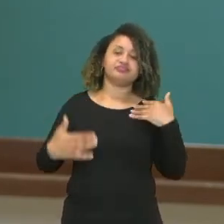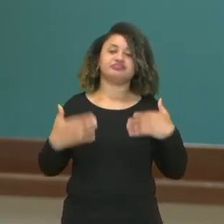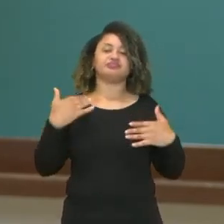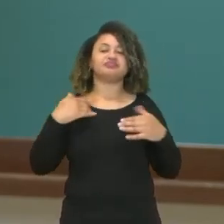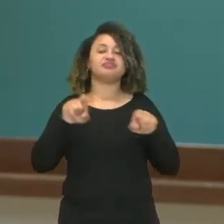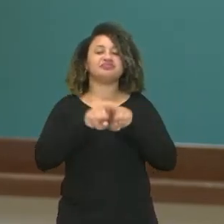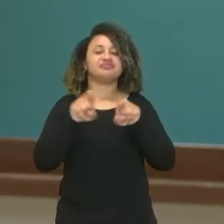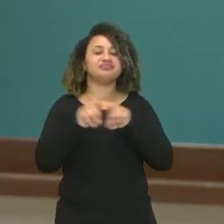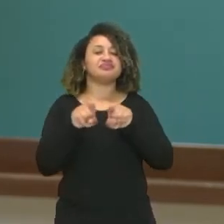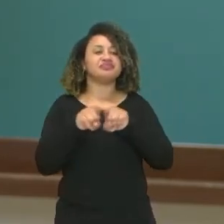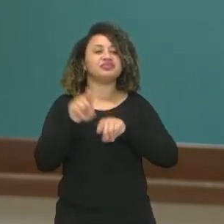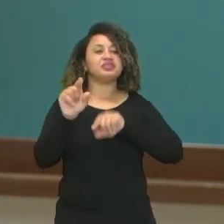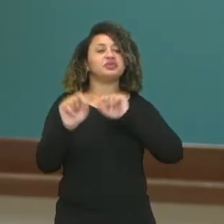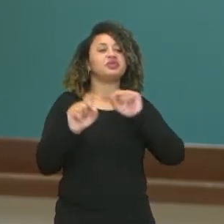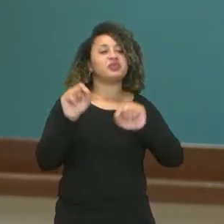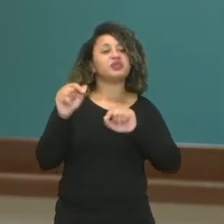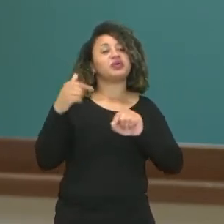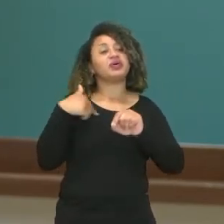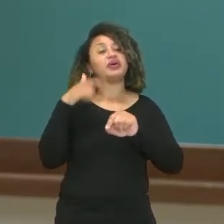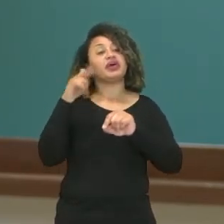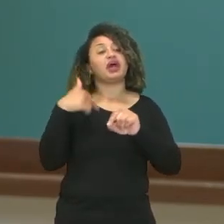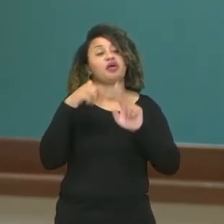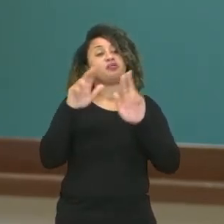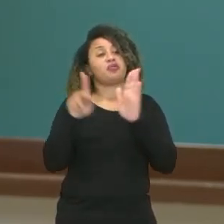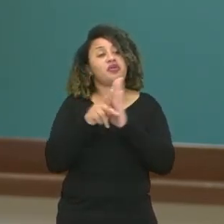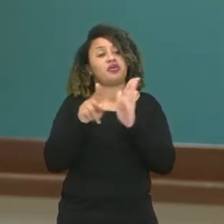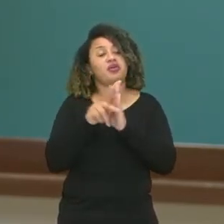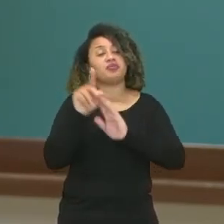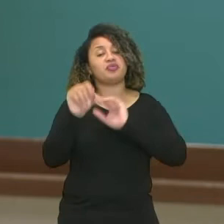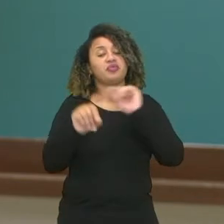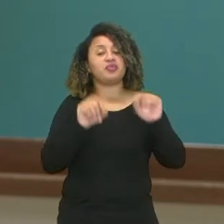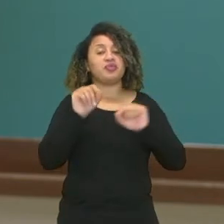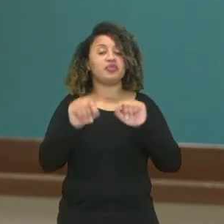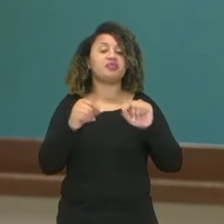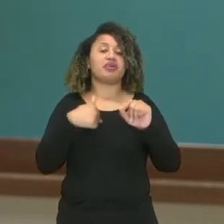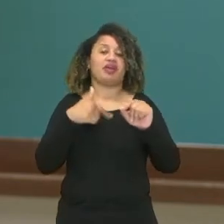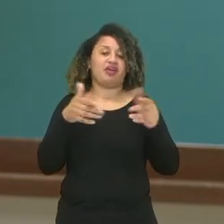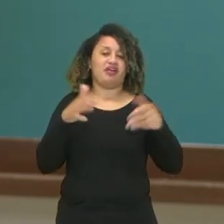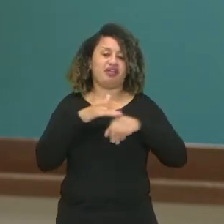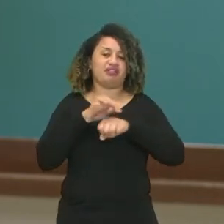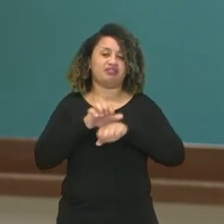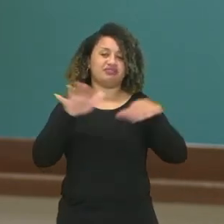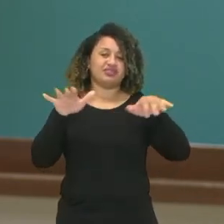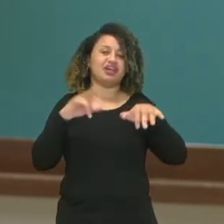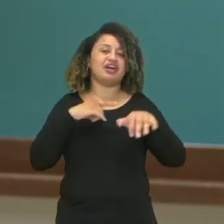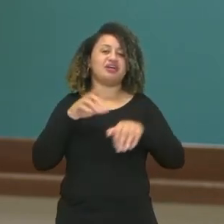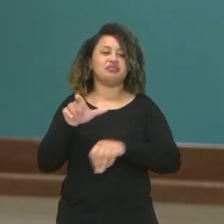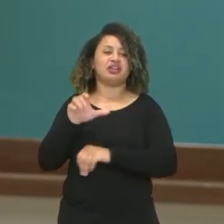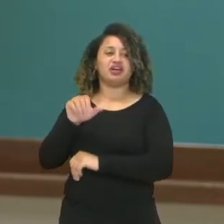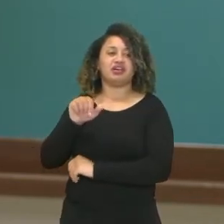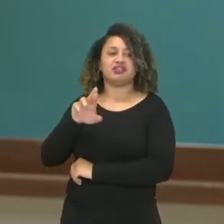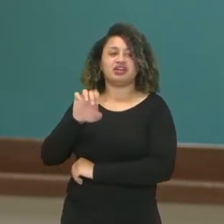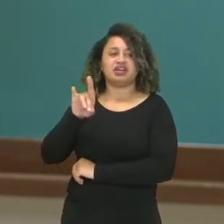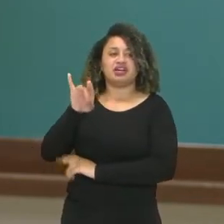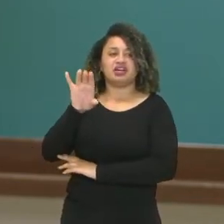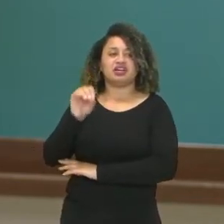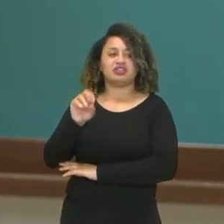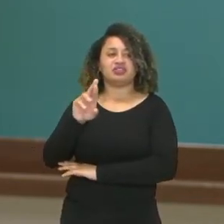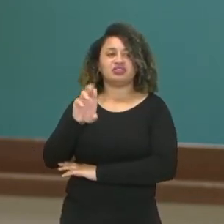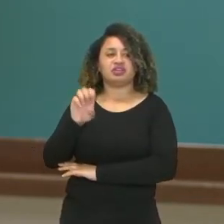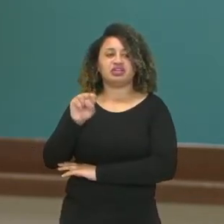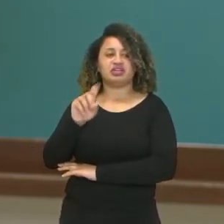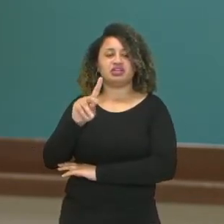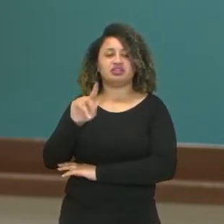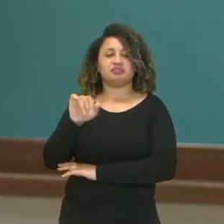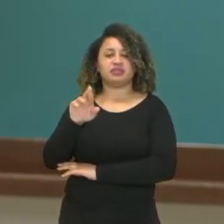escuta muito, né, com a pandemia, essa palavra aqui, cardiorrespiratório, né? Importante a gente frisar.